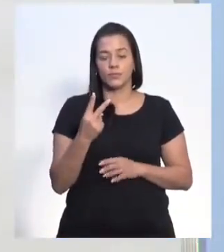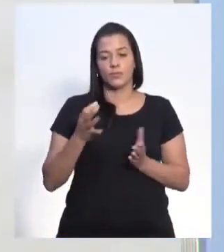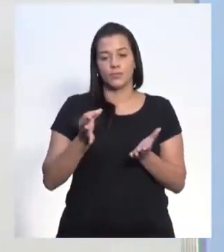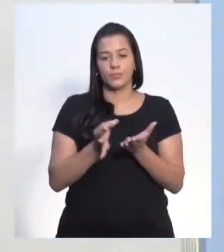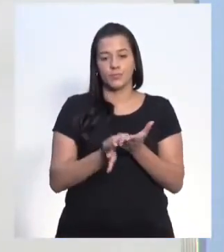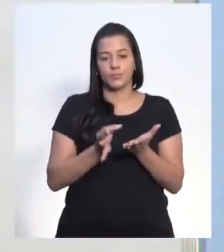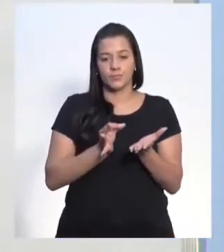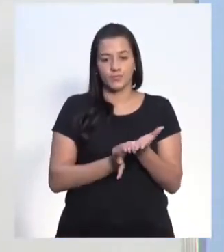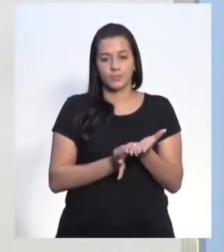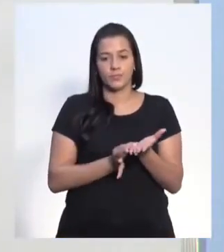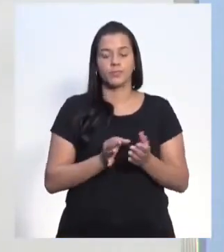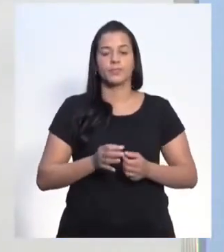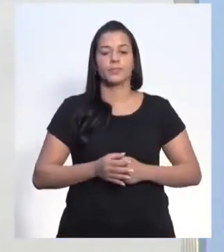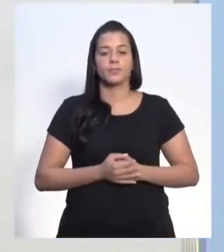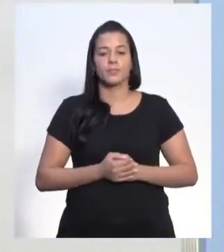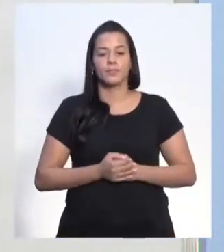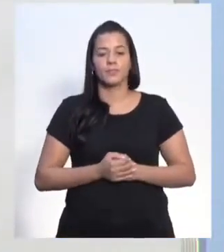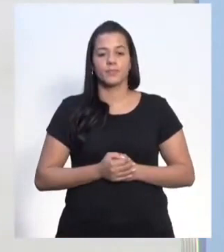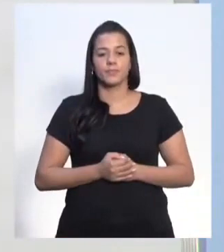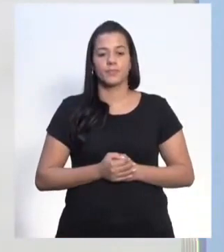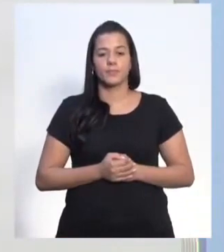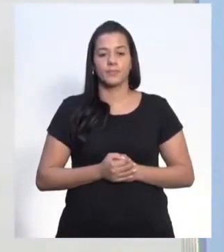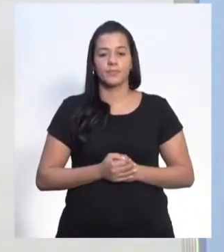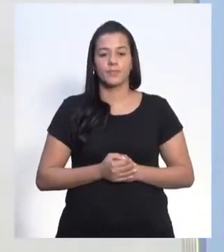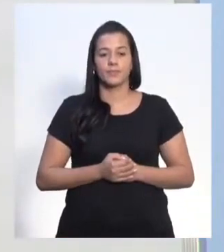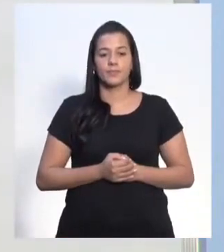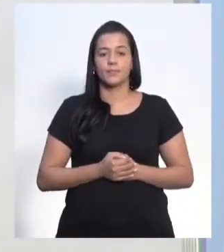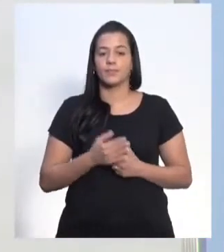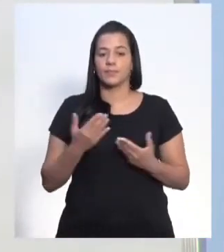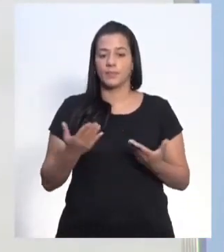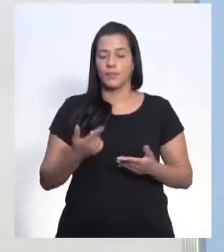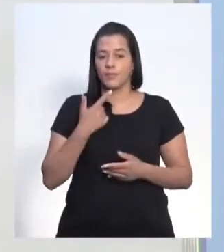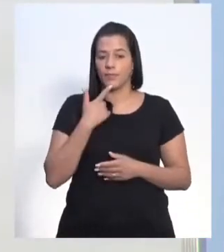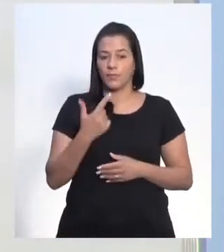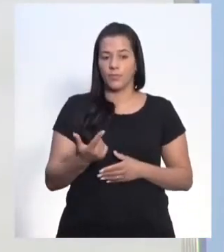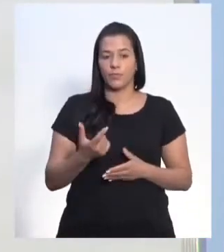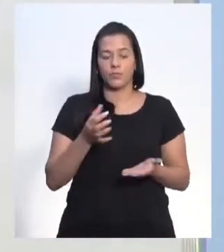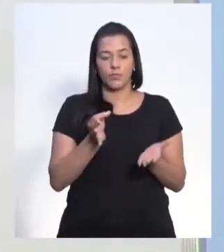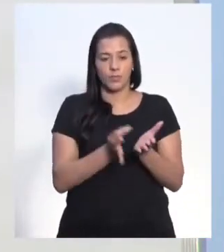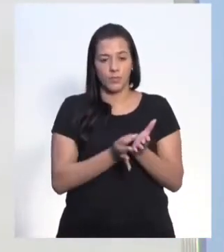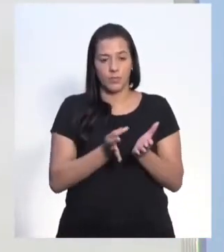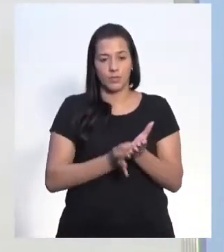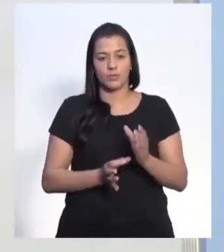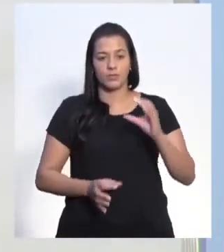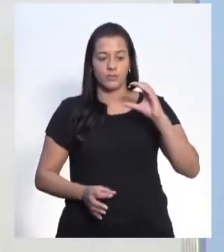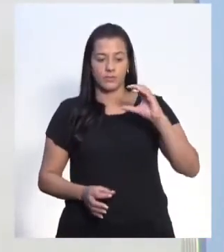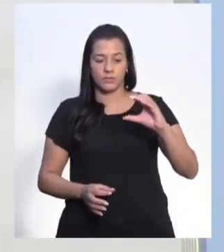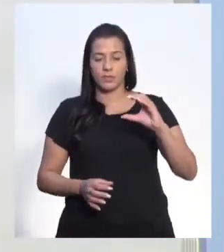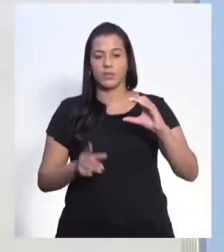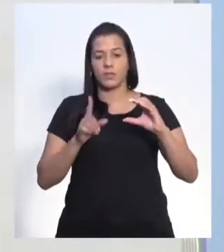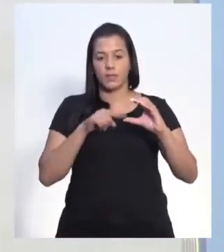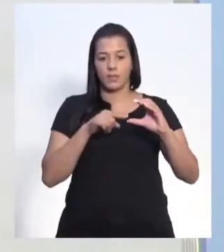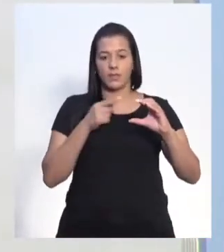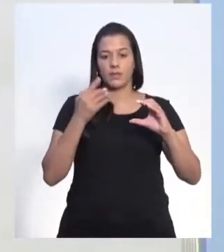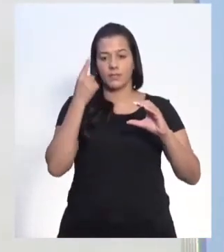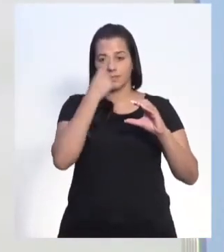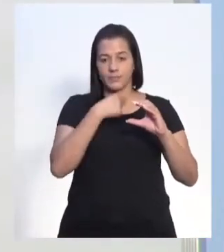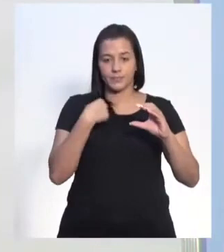duas moedas. Falou em moeda, a gente sabe que o C significa cara e o